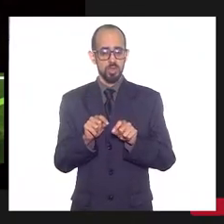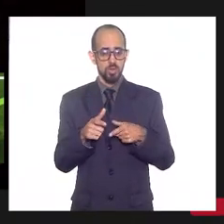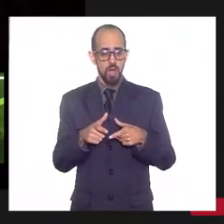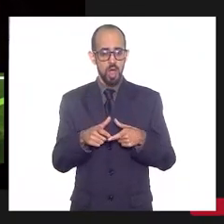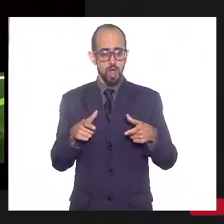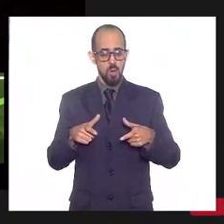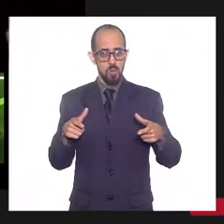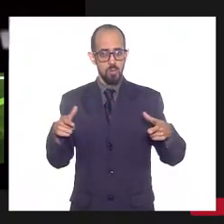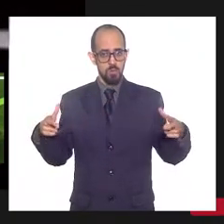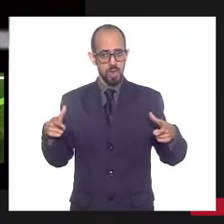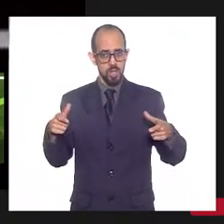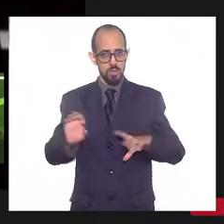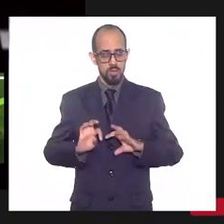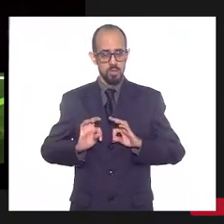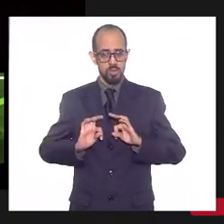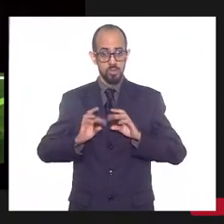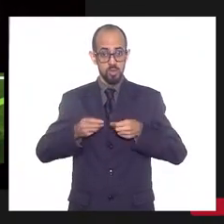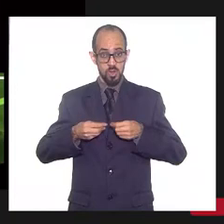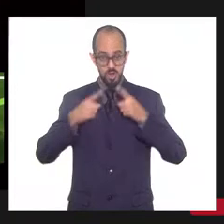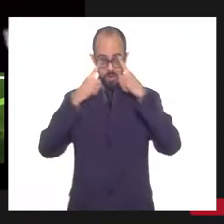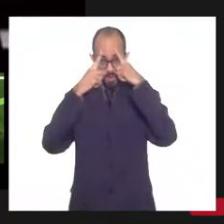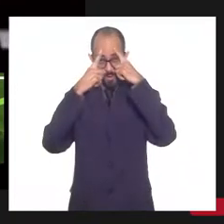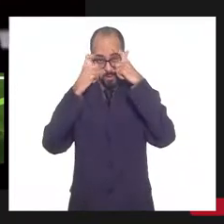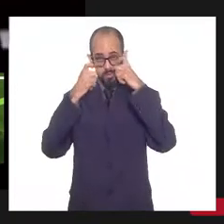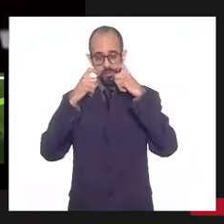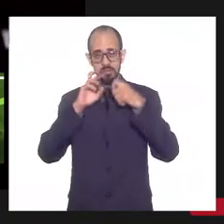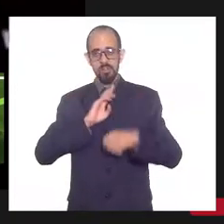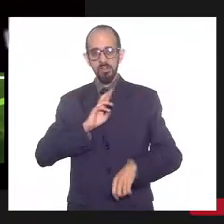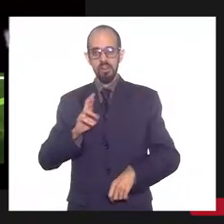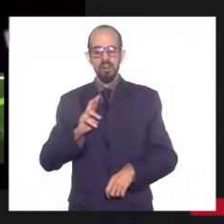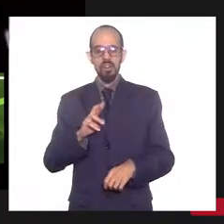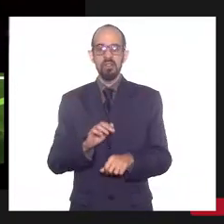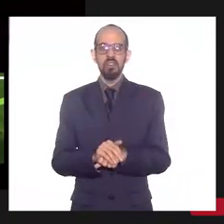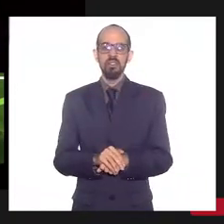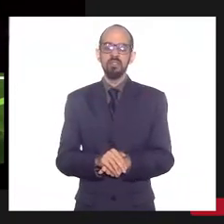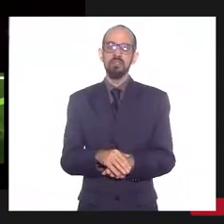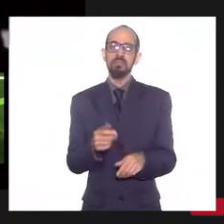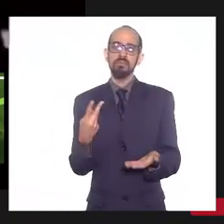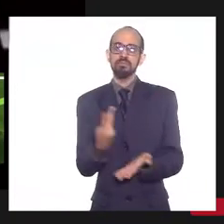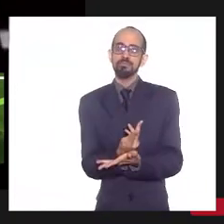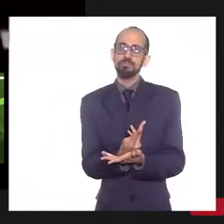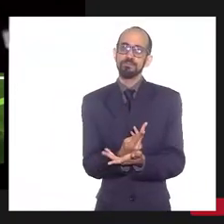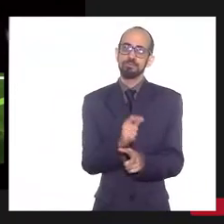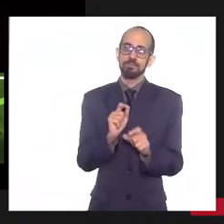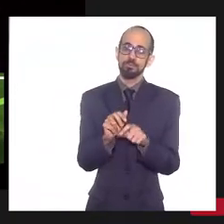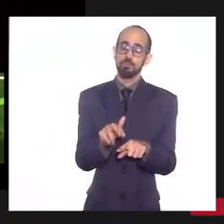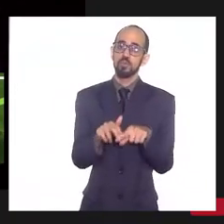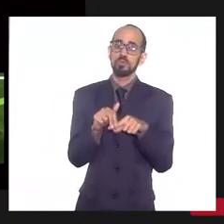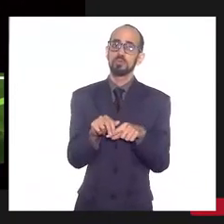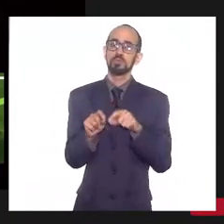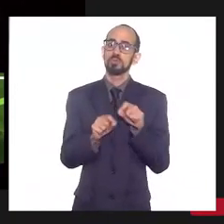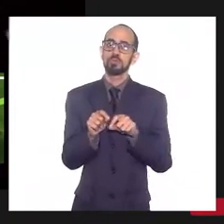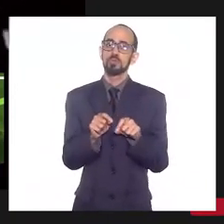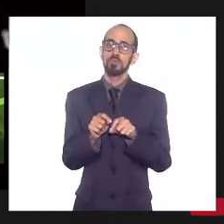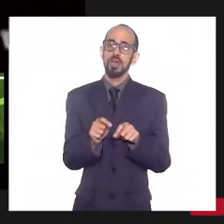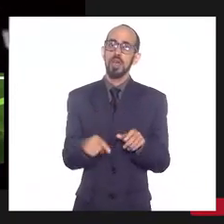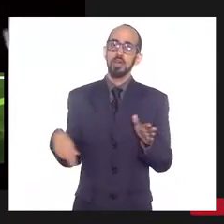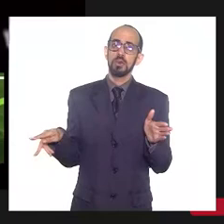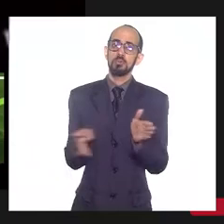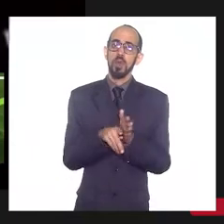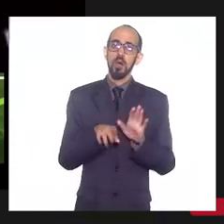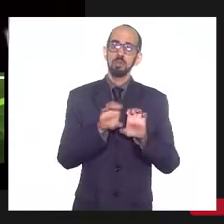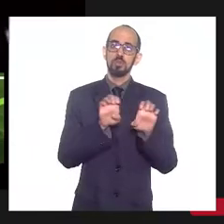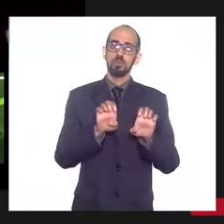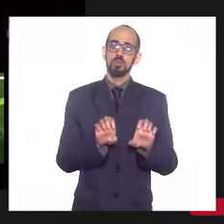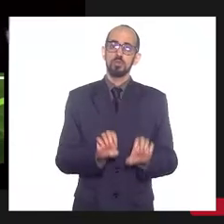aumento dessa violência religiosa ela está instalada dentro da própria aparelho de estado